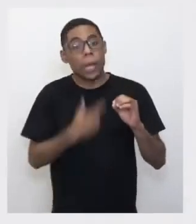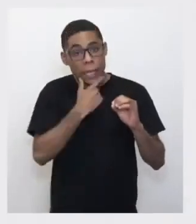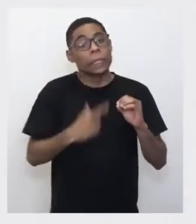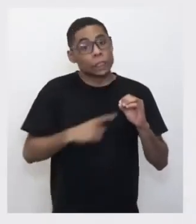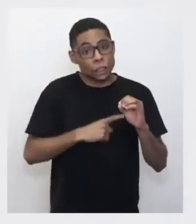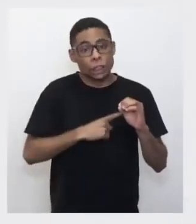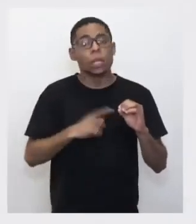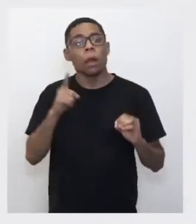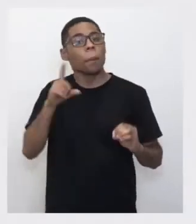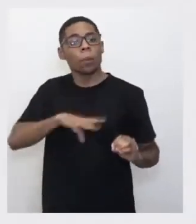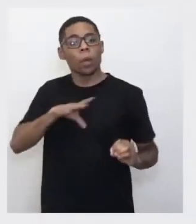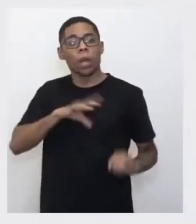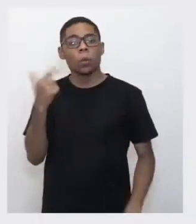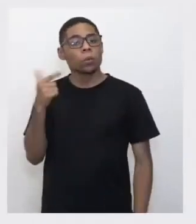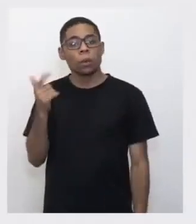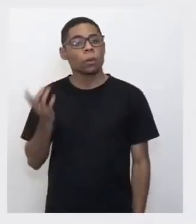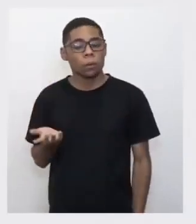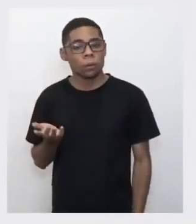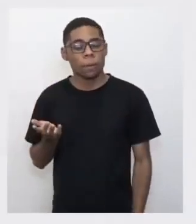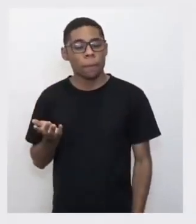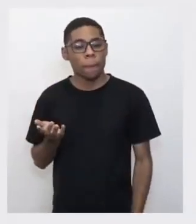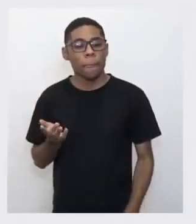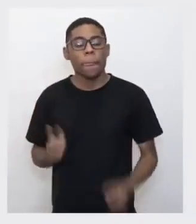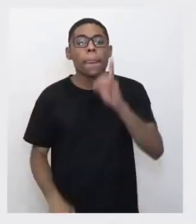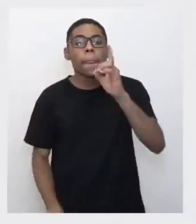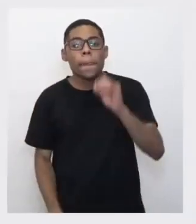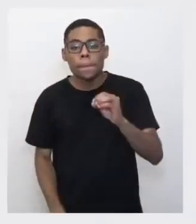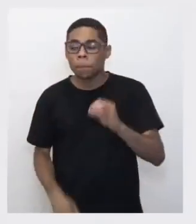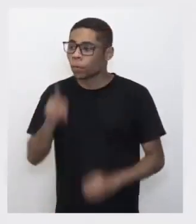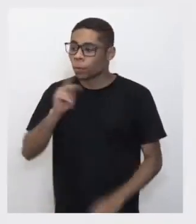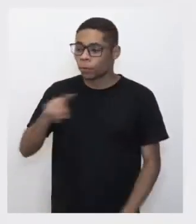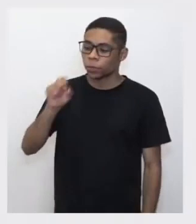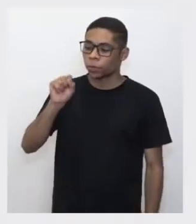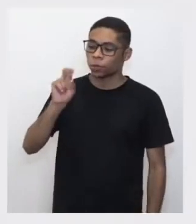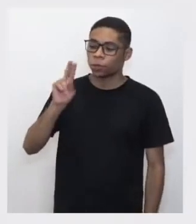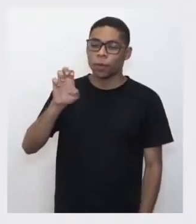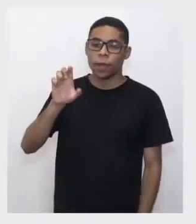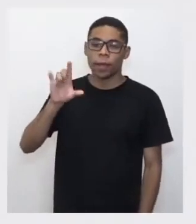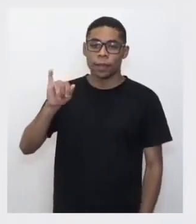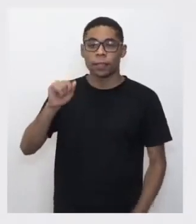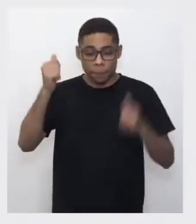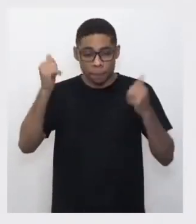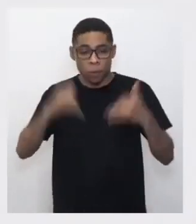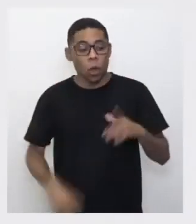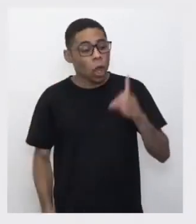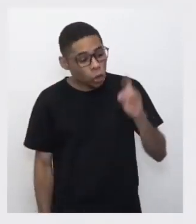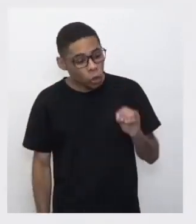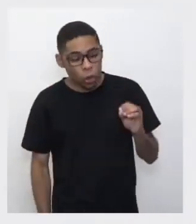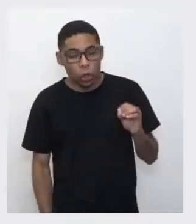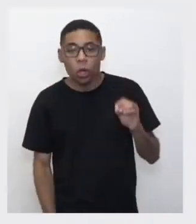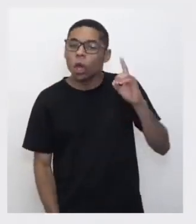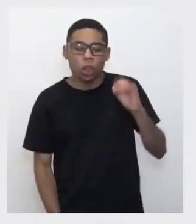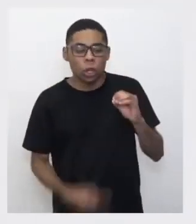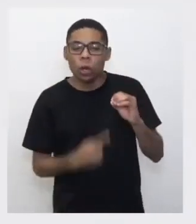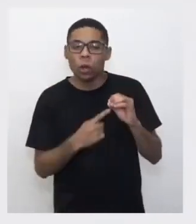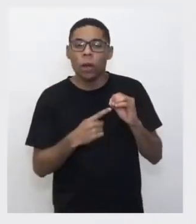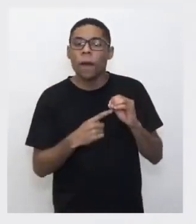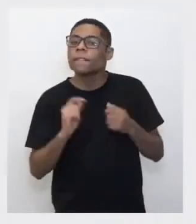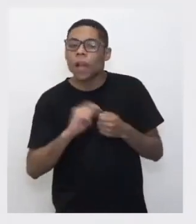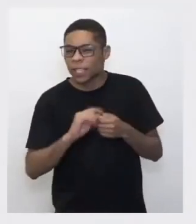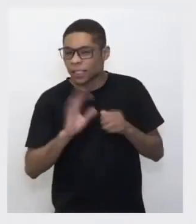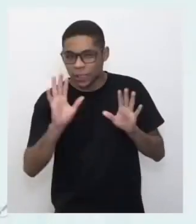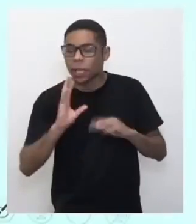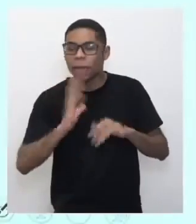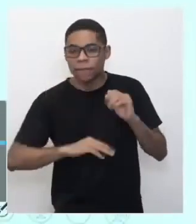desse do. Quem é que falou? Agora foi a professora Sueli. Tá. A professora Sueli usou aí o do, falando que para